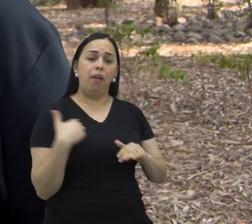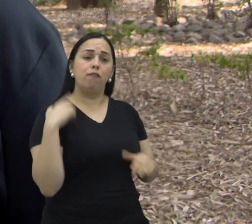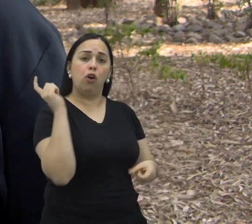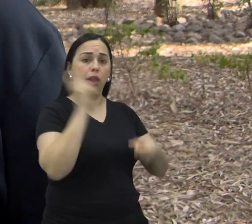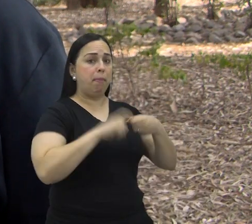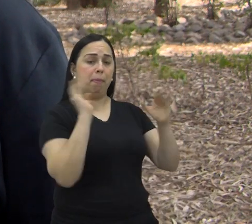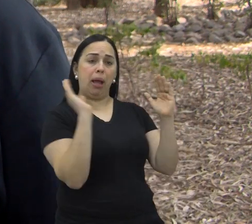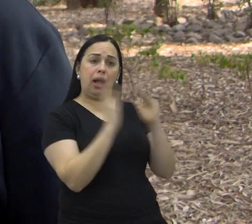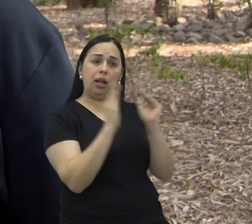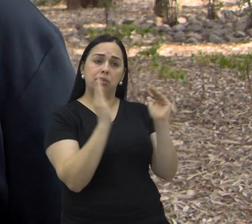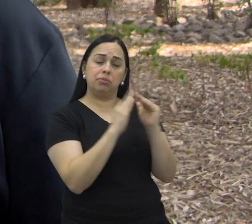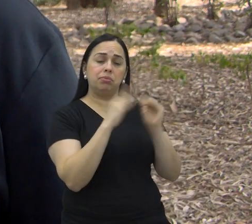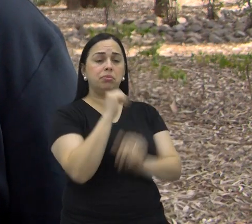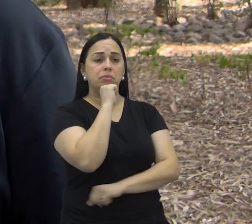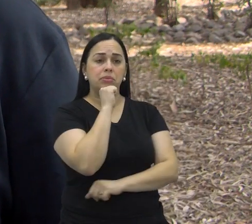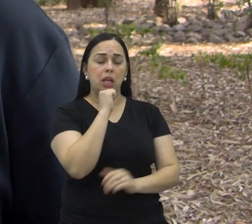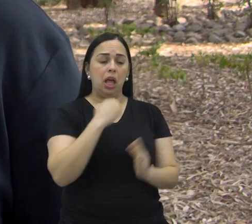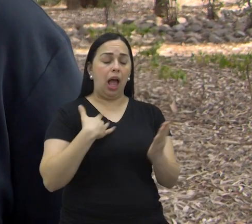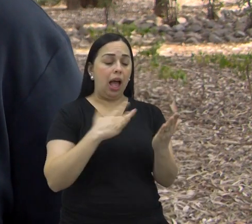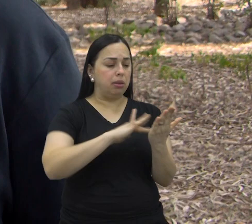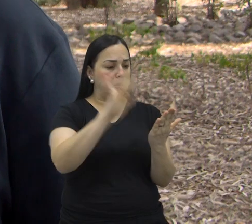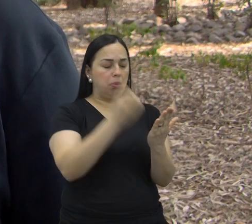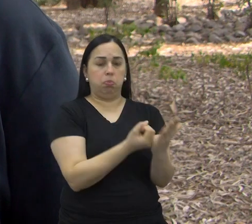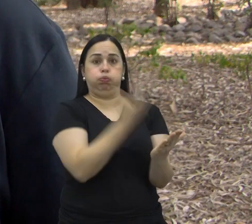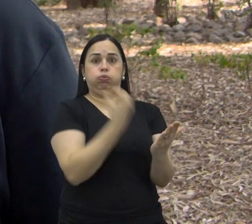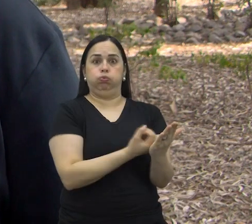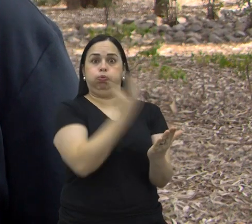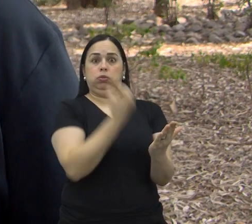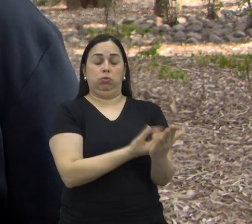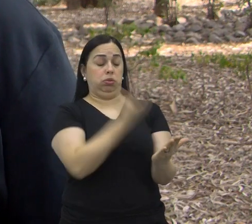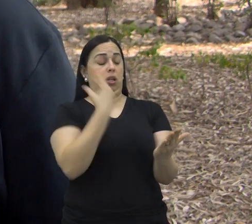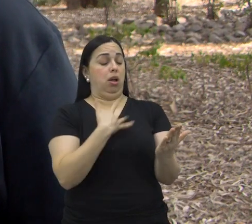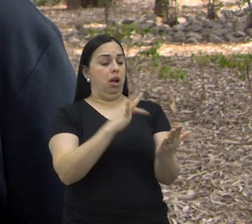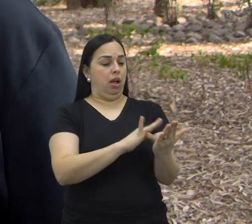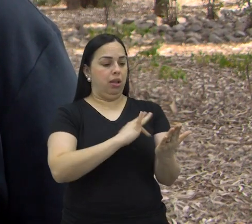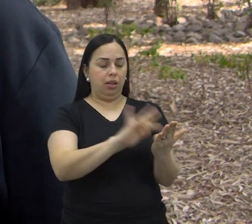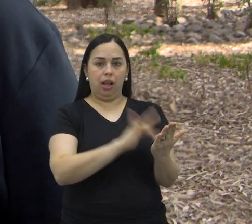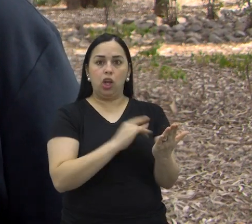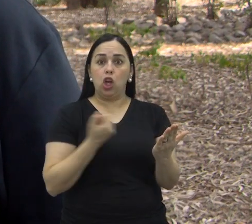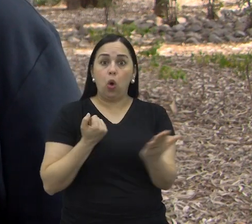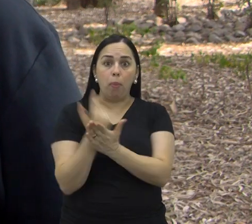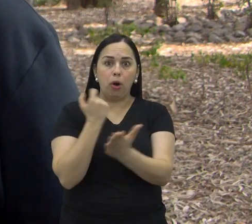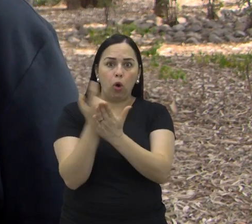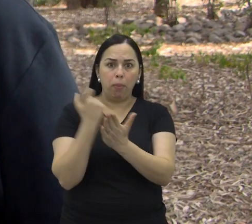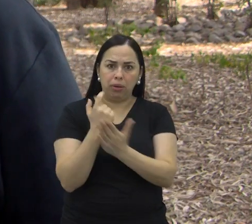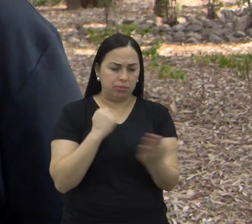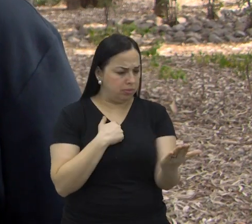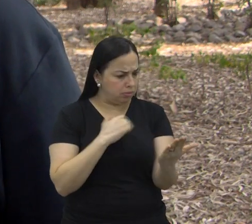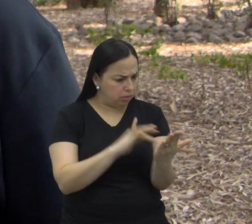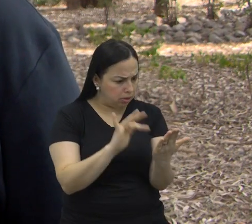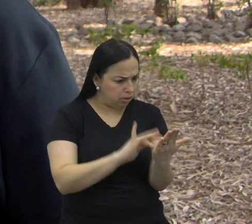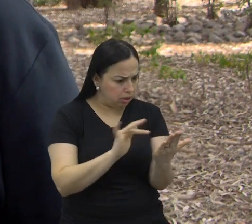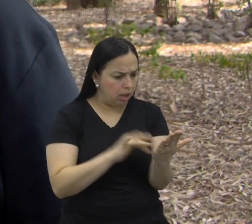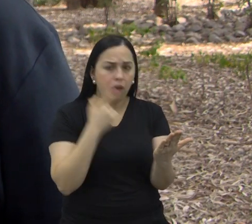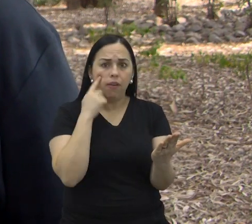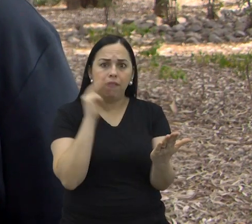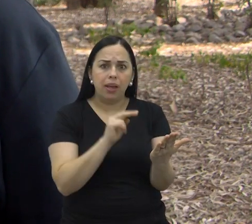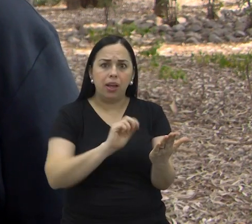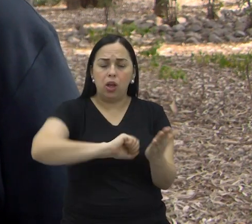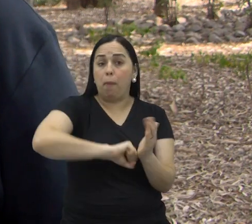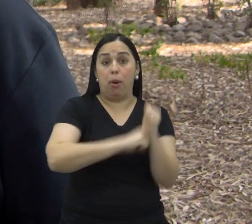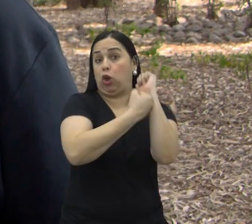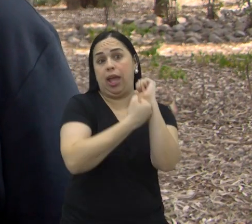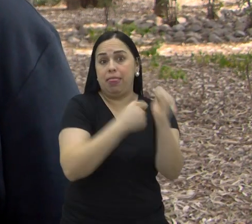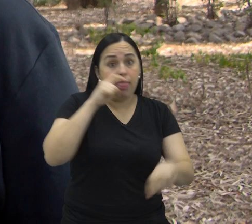casa, estava esperando com meus amigos dentro do Uber, começou a chegar várias mensagens que tinha sido aprovado várias compras. Eu fui ver no aplicativo, bloqueei